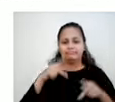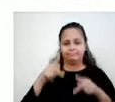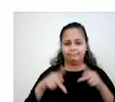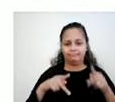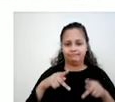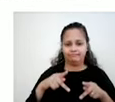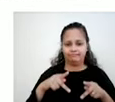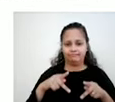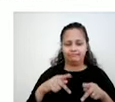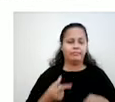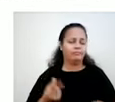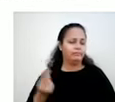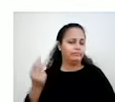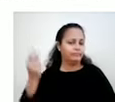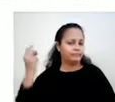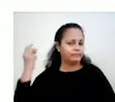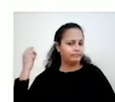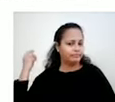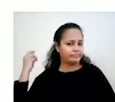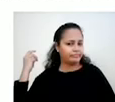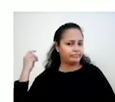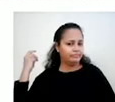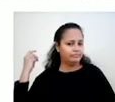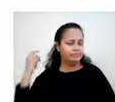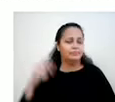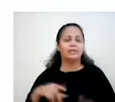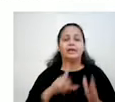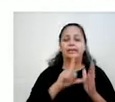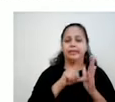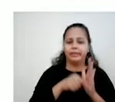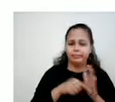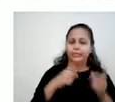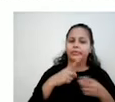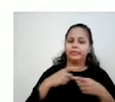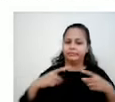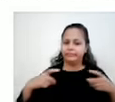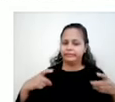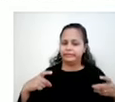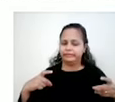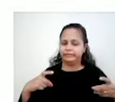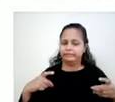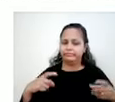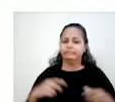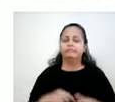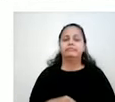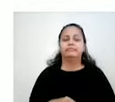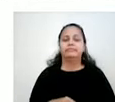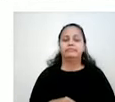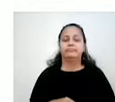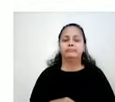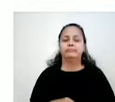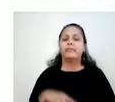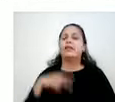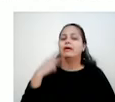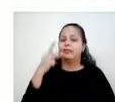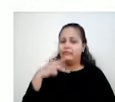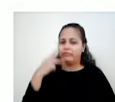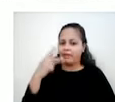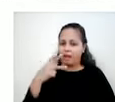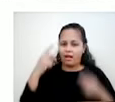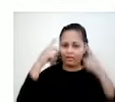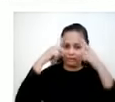época dos combates e depois, desse período, eles justificavam